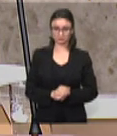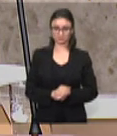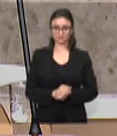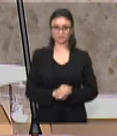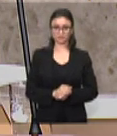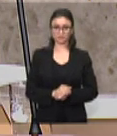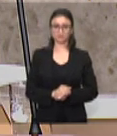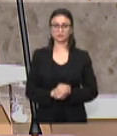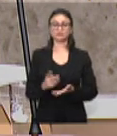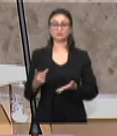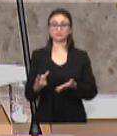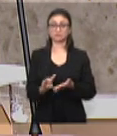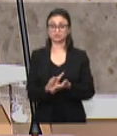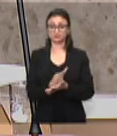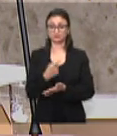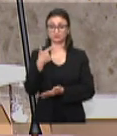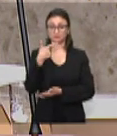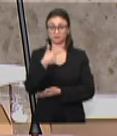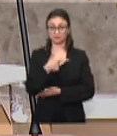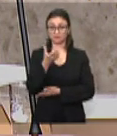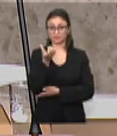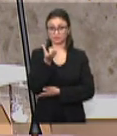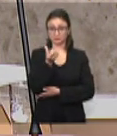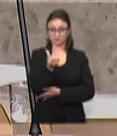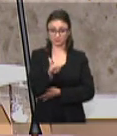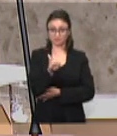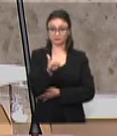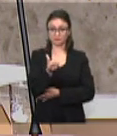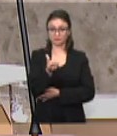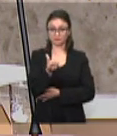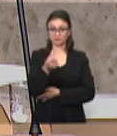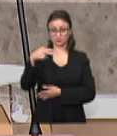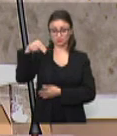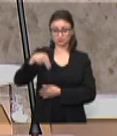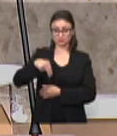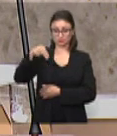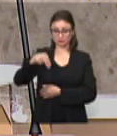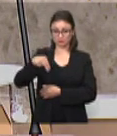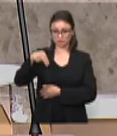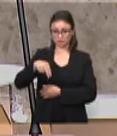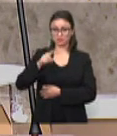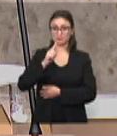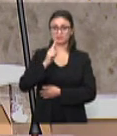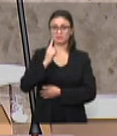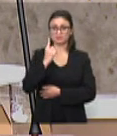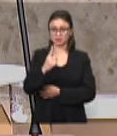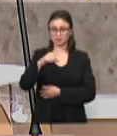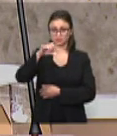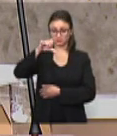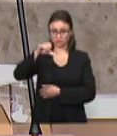99, ocorrida em 26 de novembro de